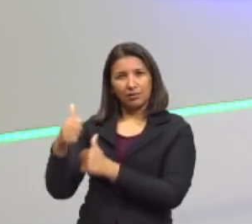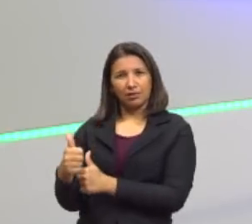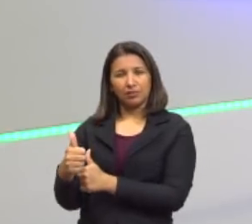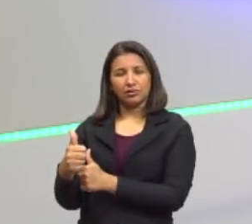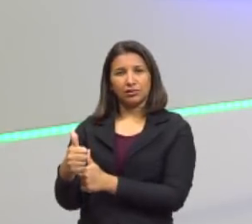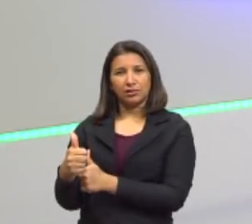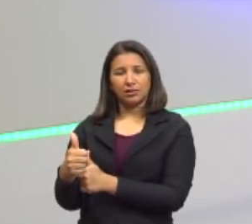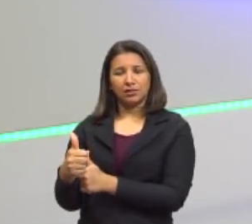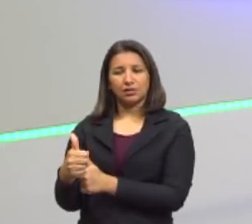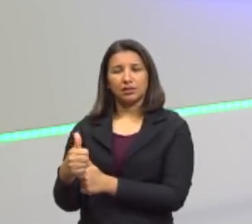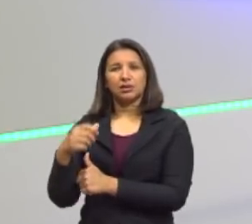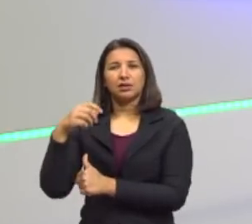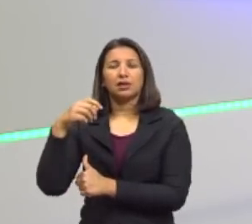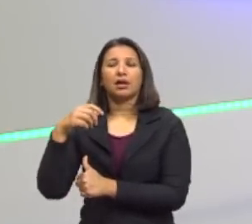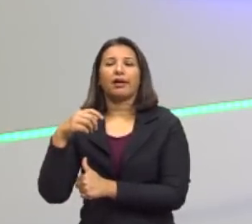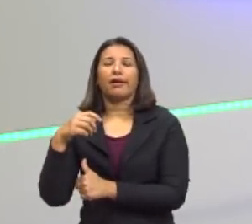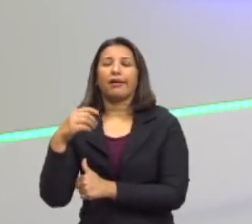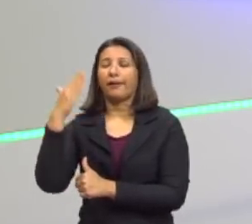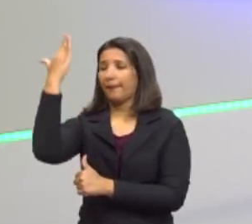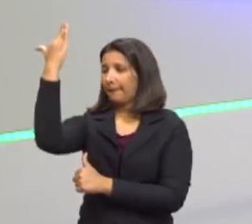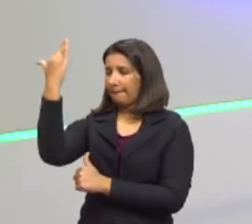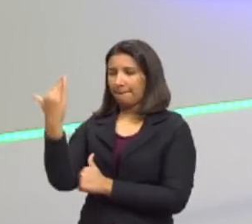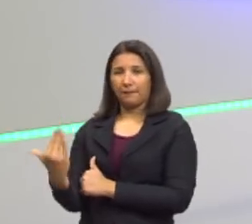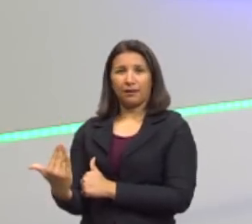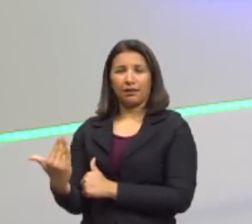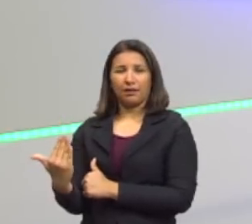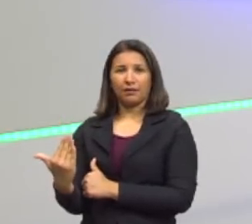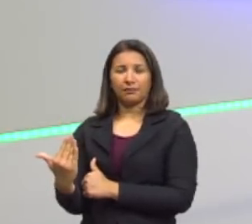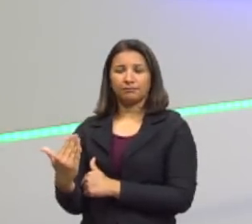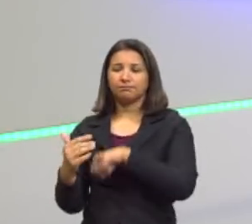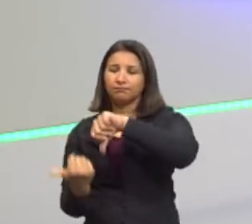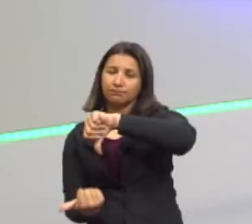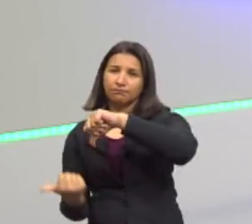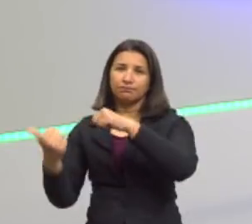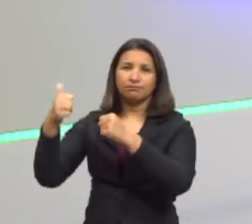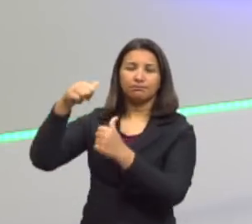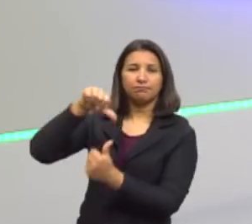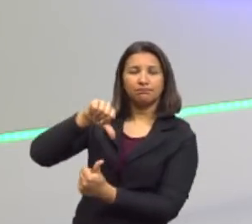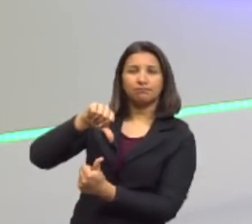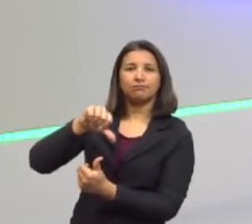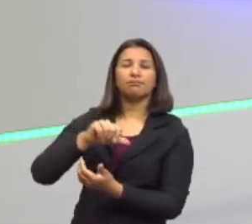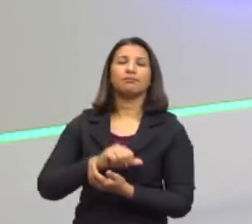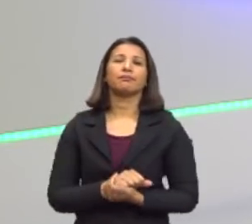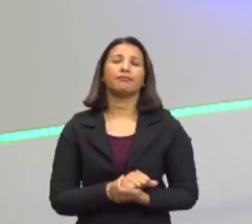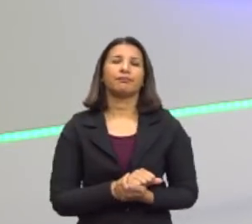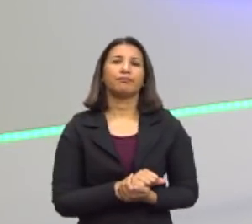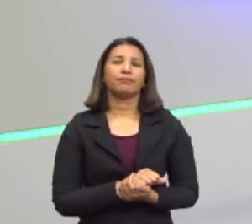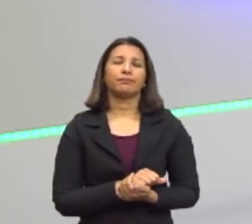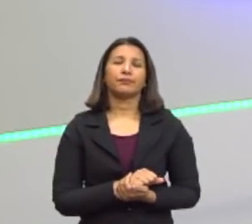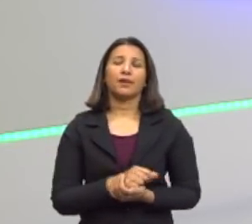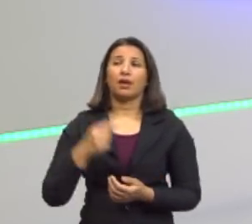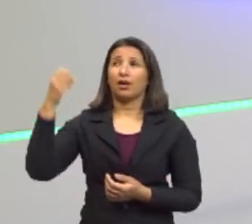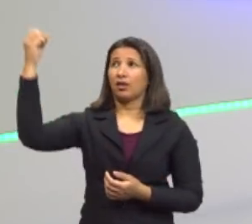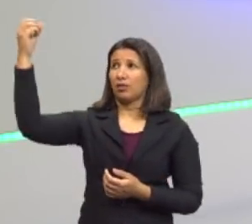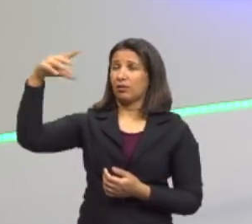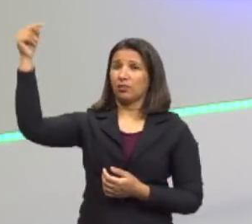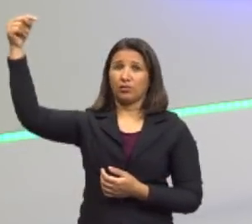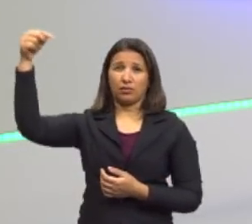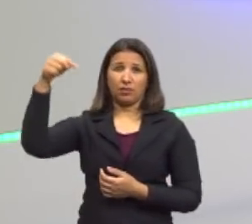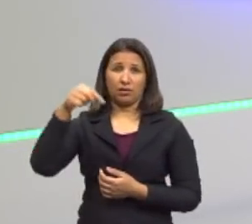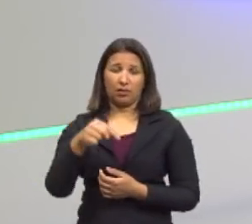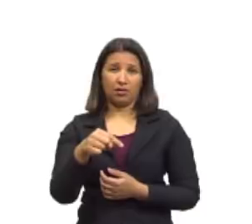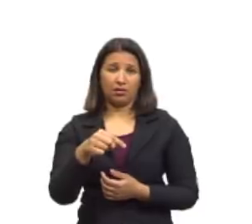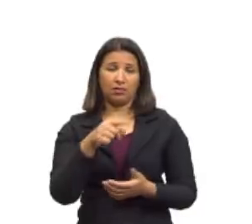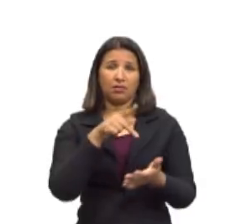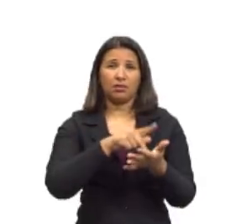direita, né, ela é em pé, invertida de cabeça para baixo, certo? Os raios, a imagem real é